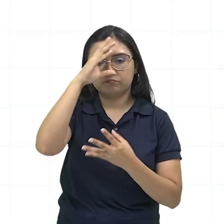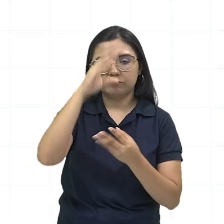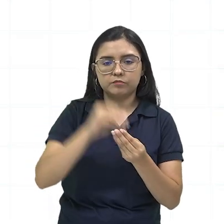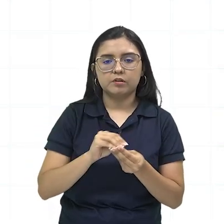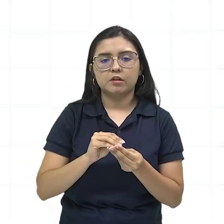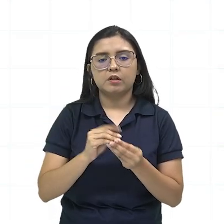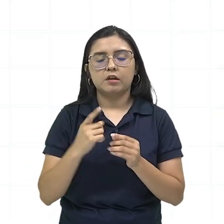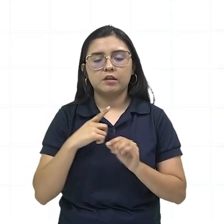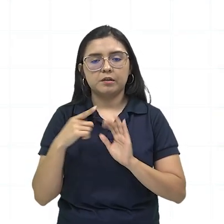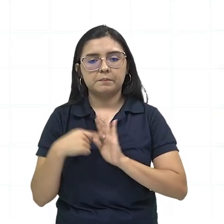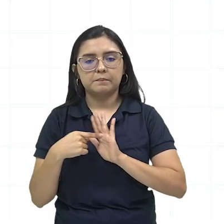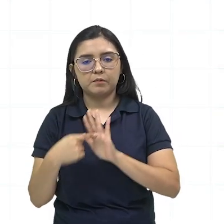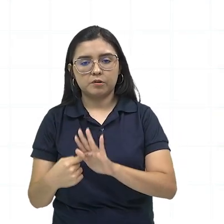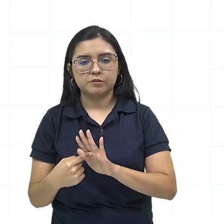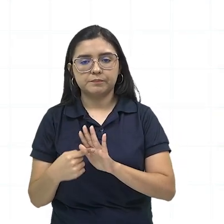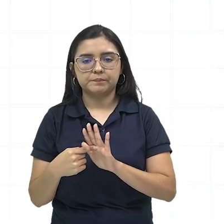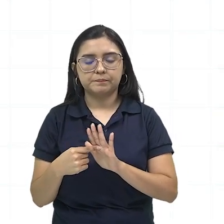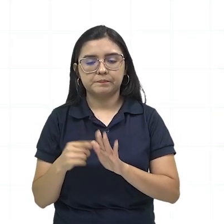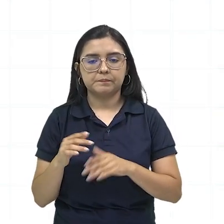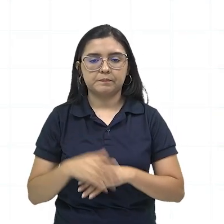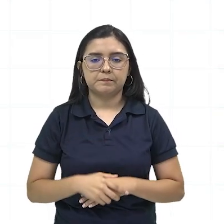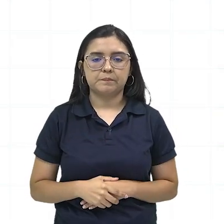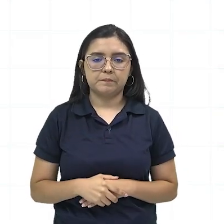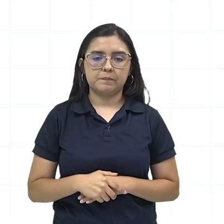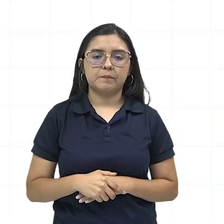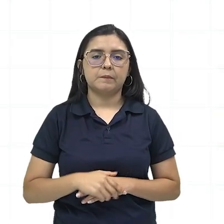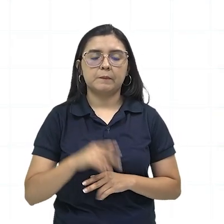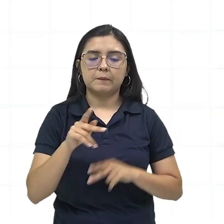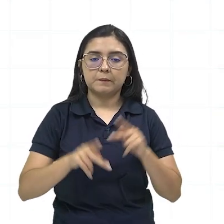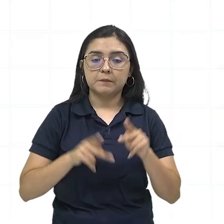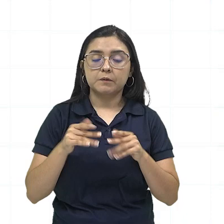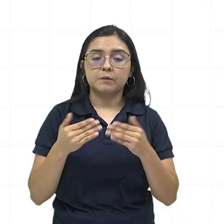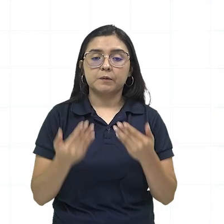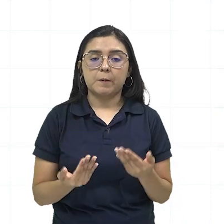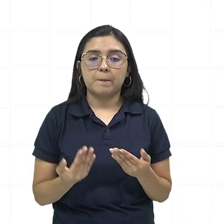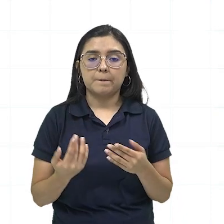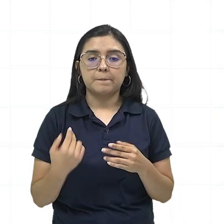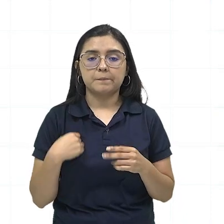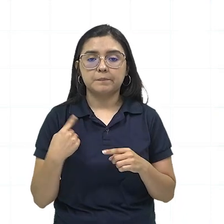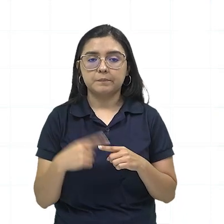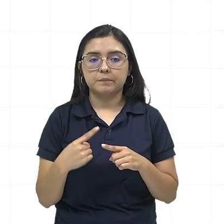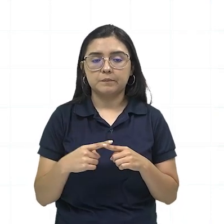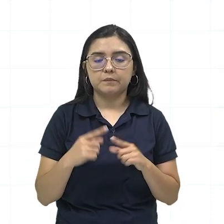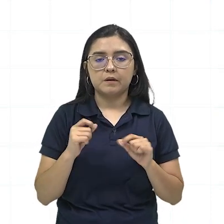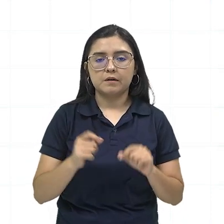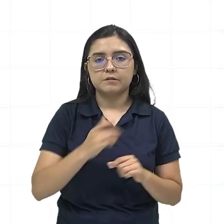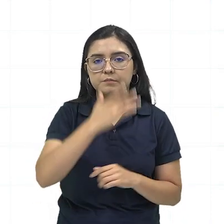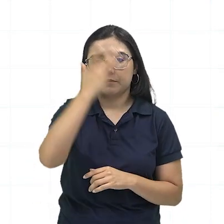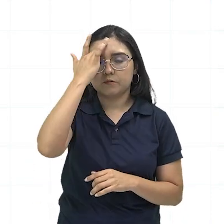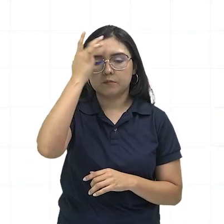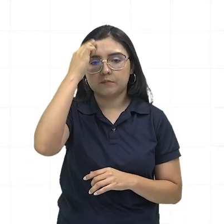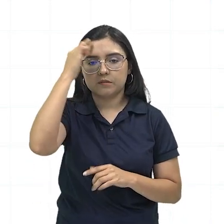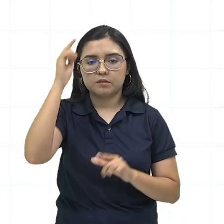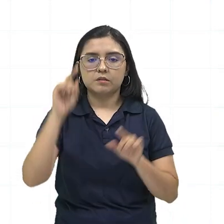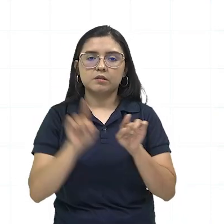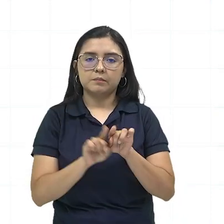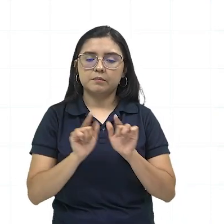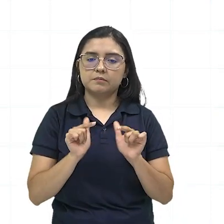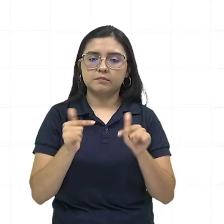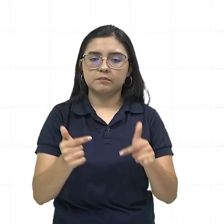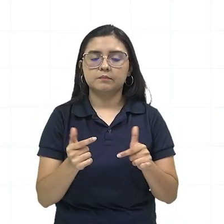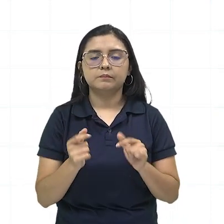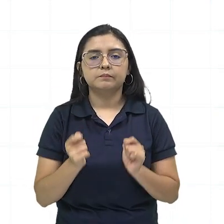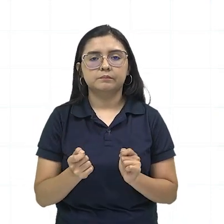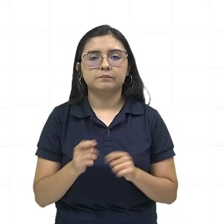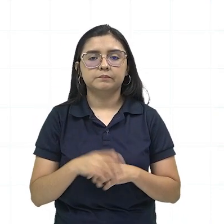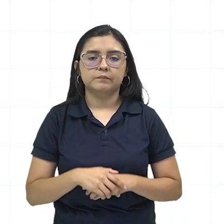ele traz a problemática de forma acessível ao público, porque com muitas pessoas pensando sobre o assunto e se mobilizando, as